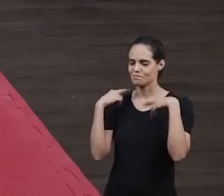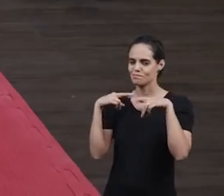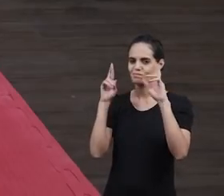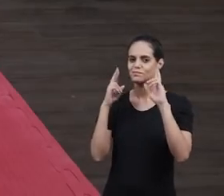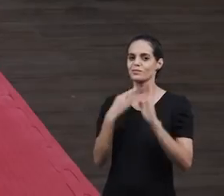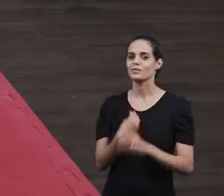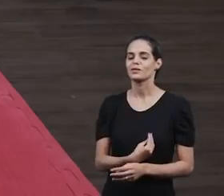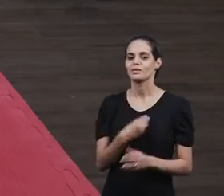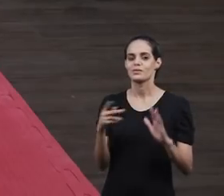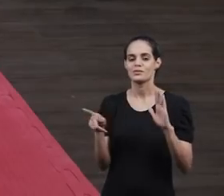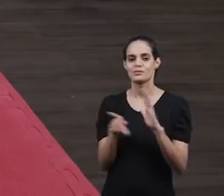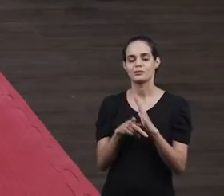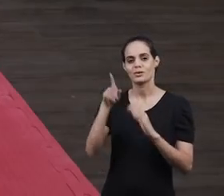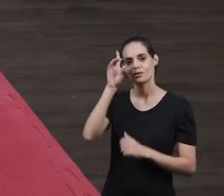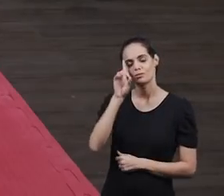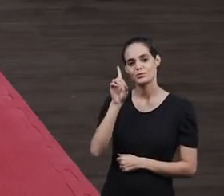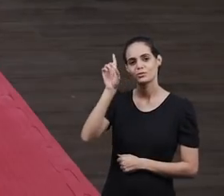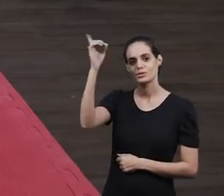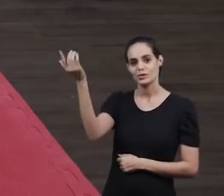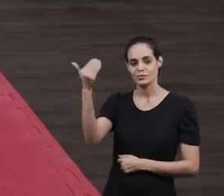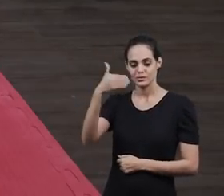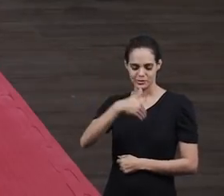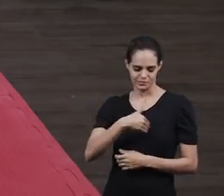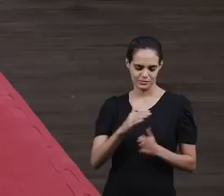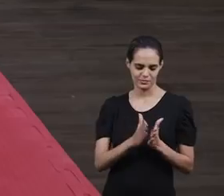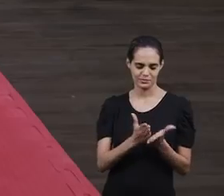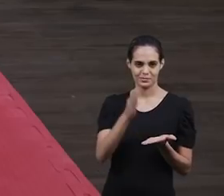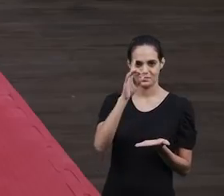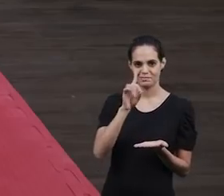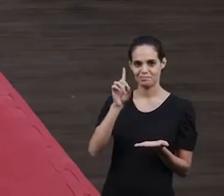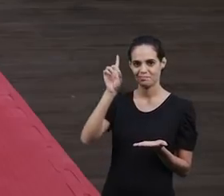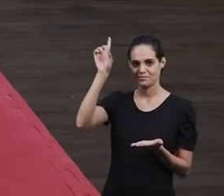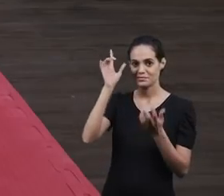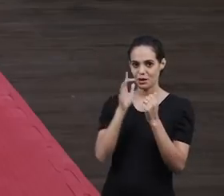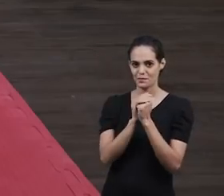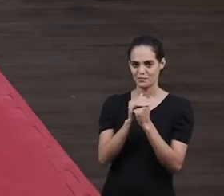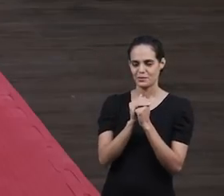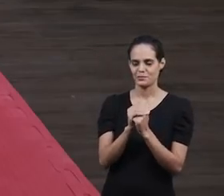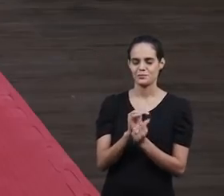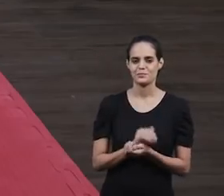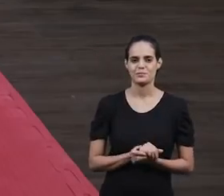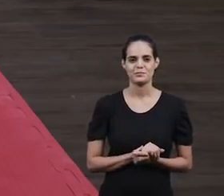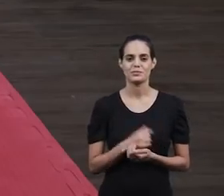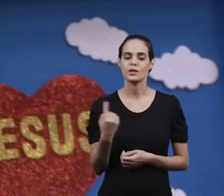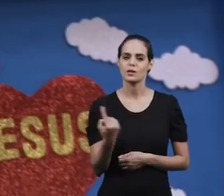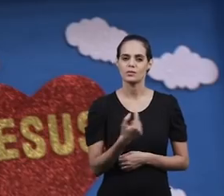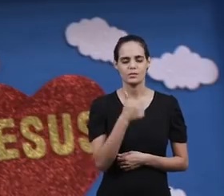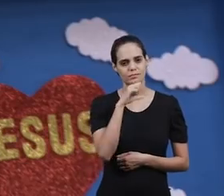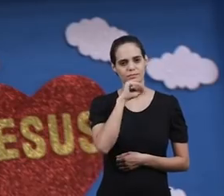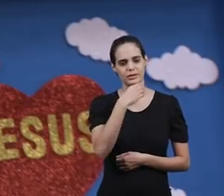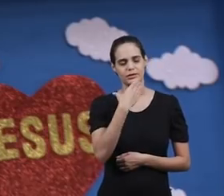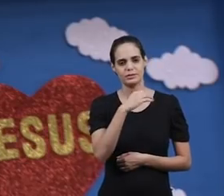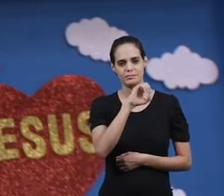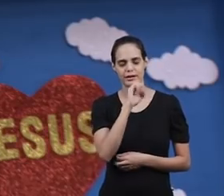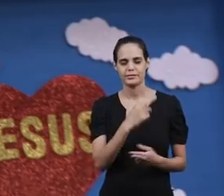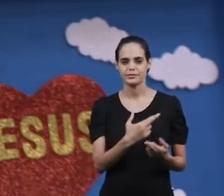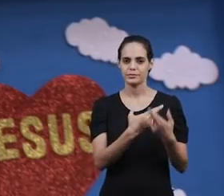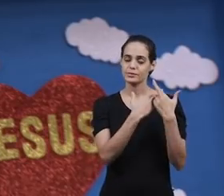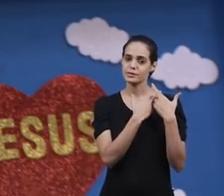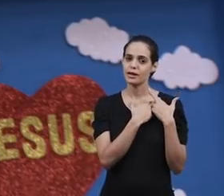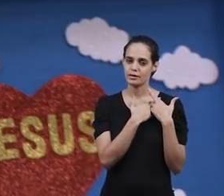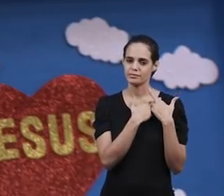Jesus. Jesus é o Cordeiro vivo de Deus. E guardar a sua palavra no coração. Amém? E para nós que somos pais